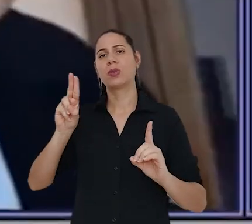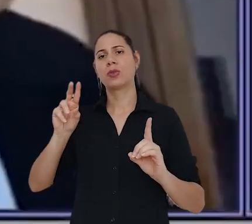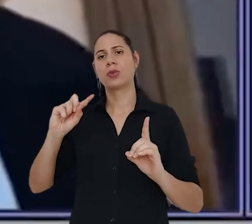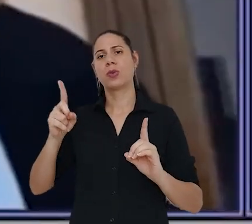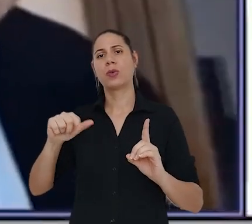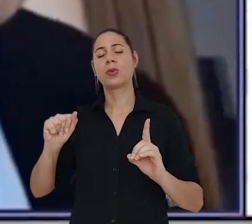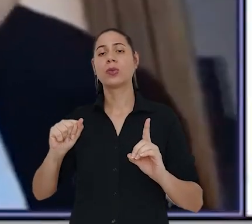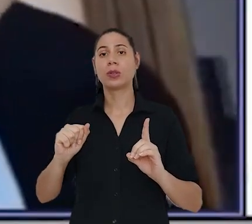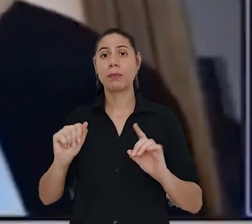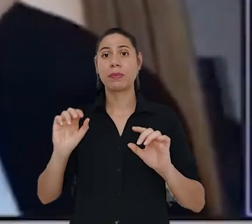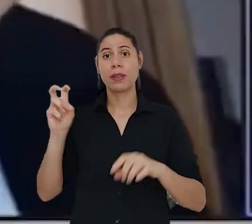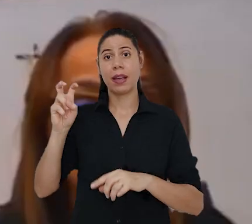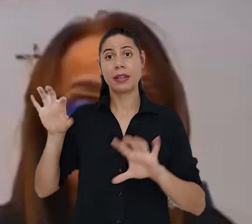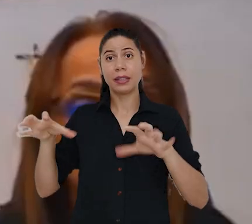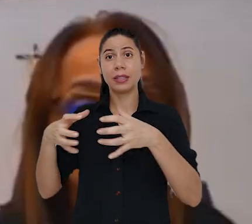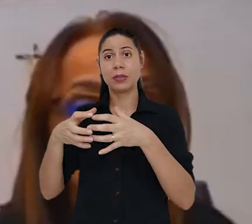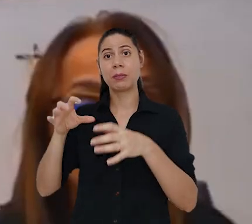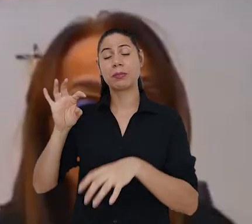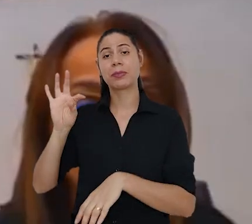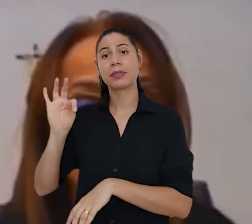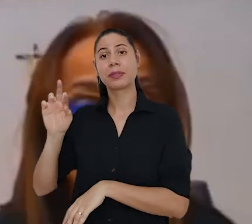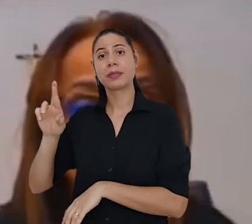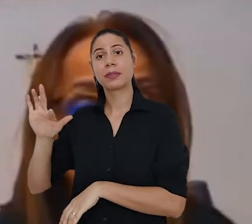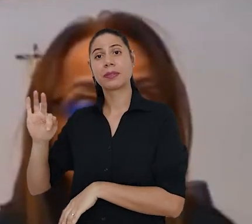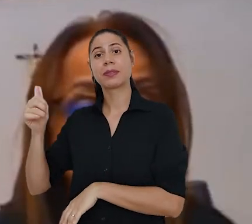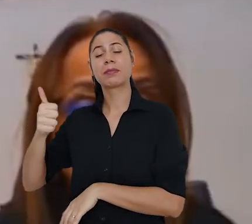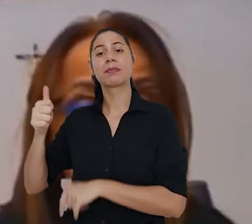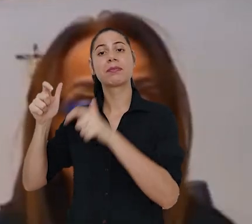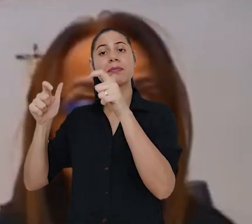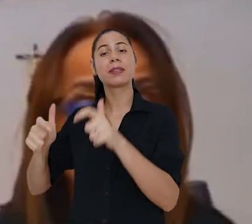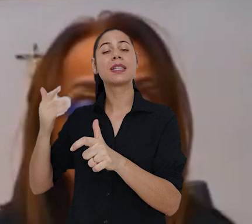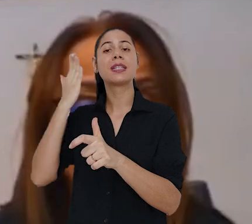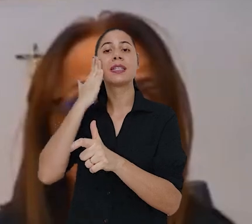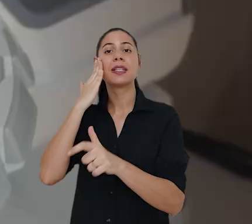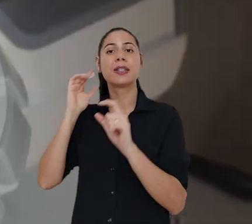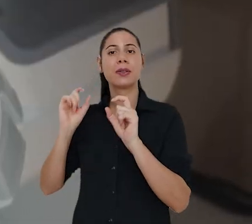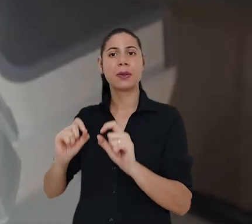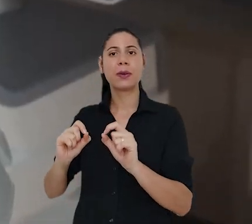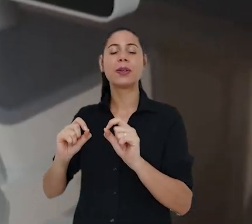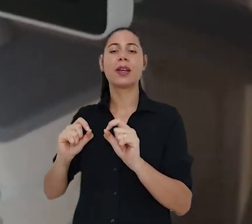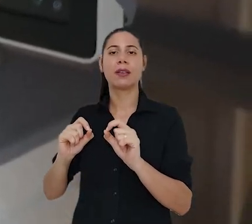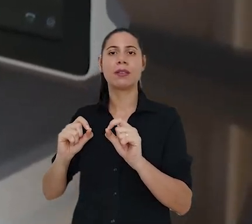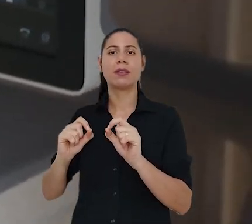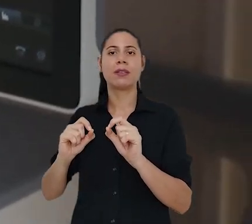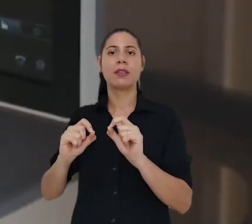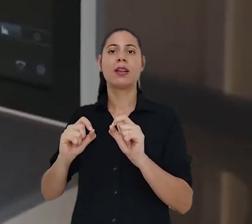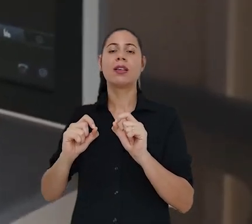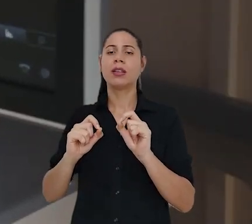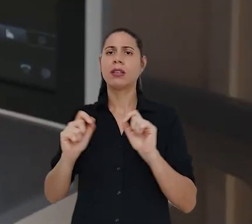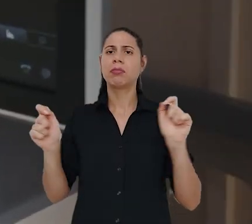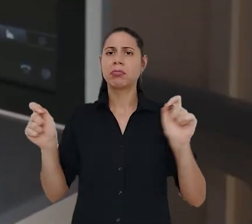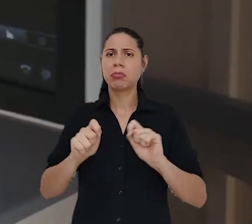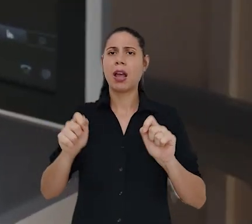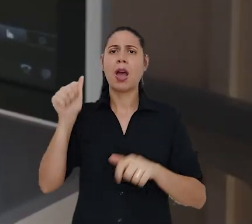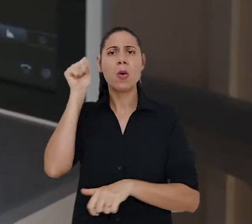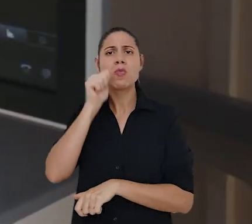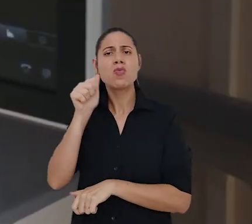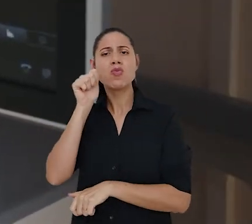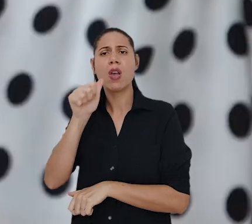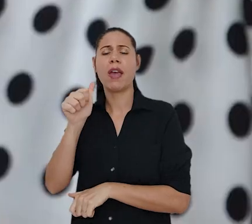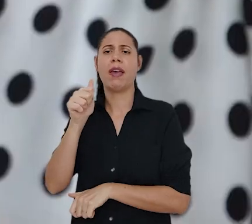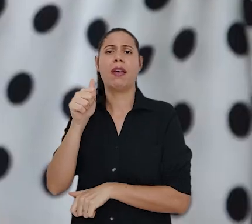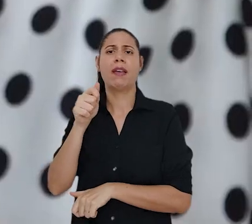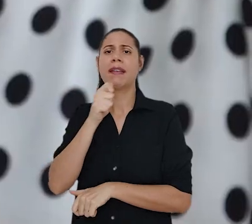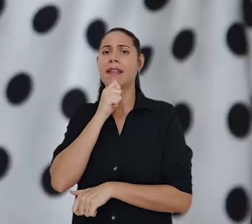desembargador federal Souza Prudente, a 5ª turma do TRF da Primeira Região entendeu que a tese se aplica, por